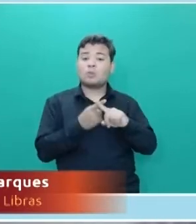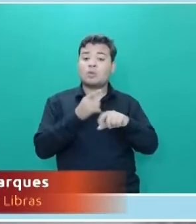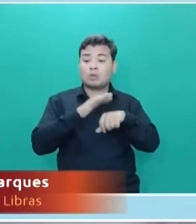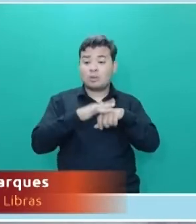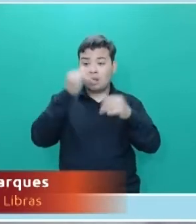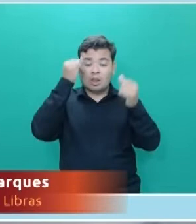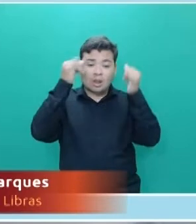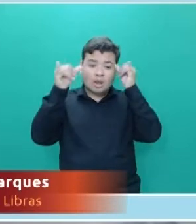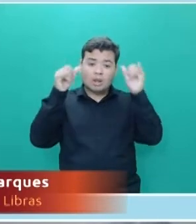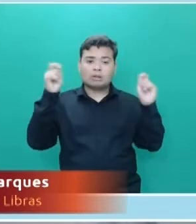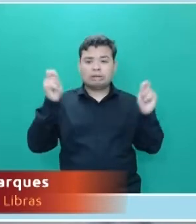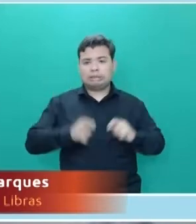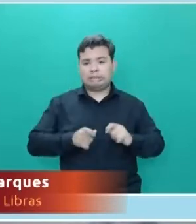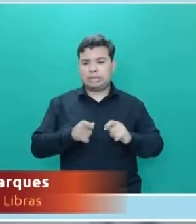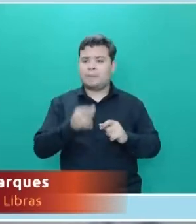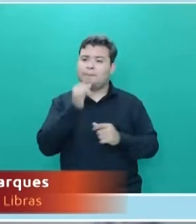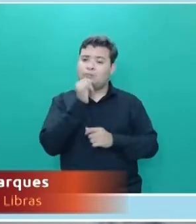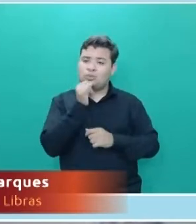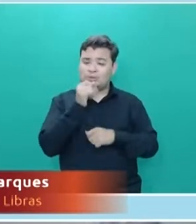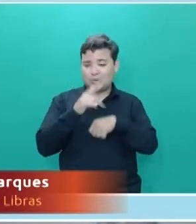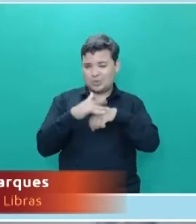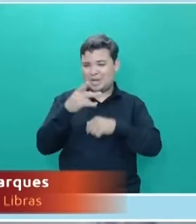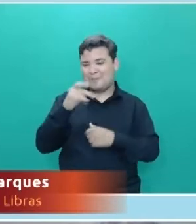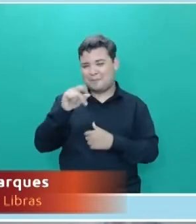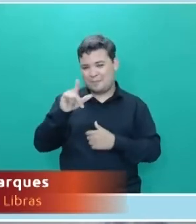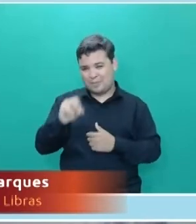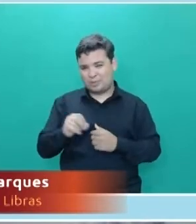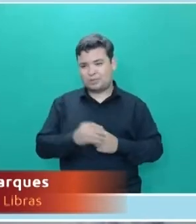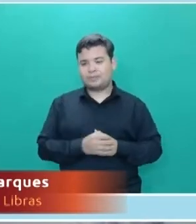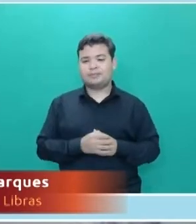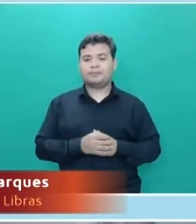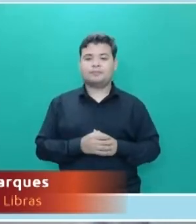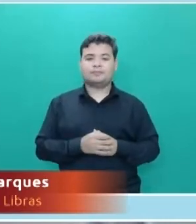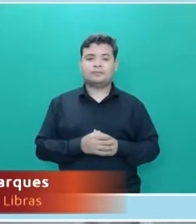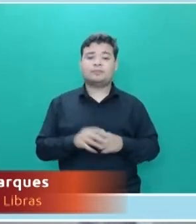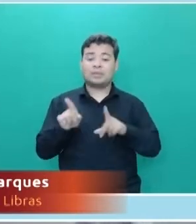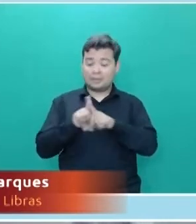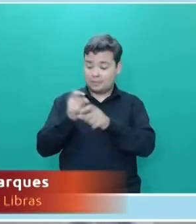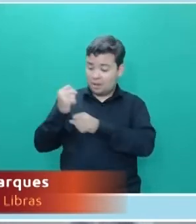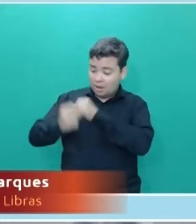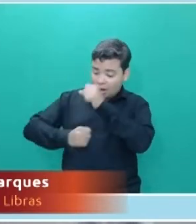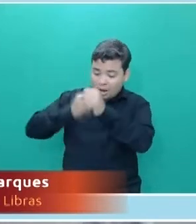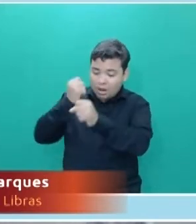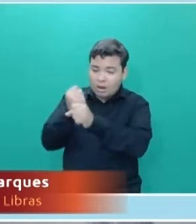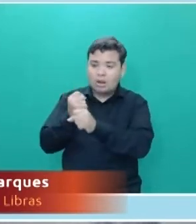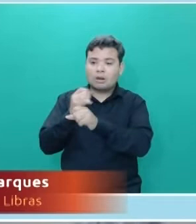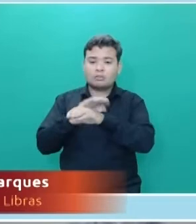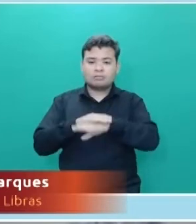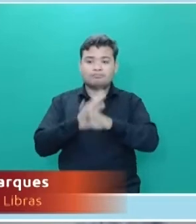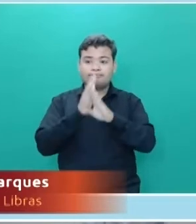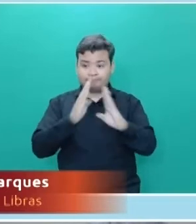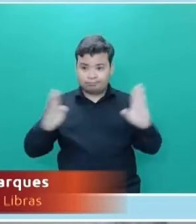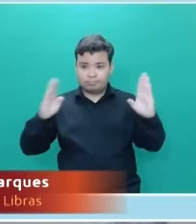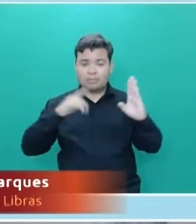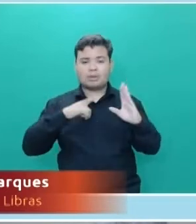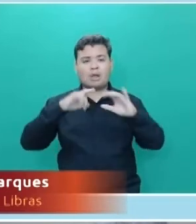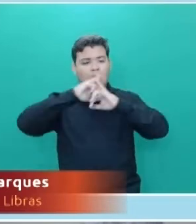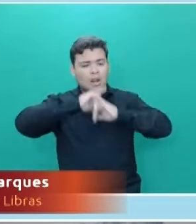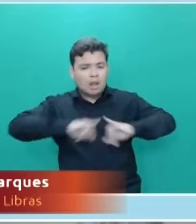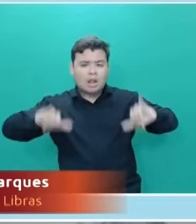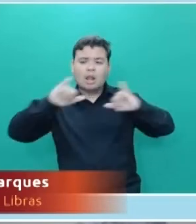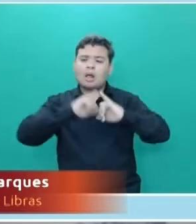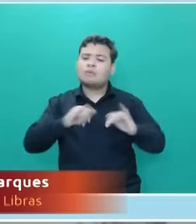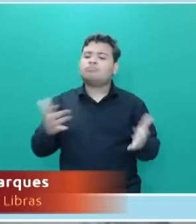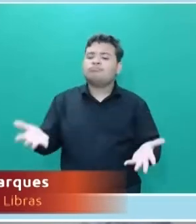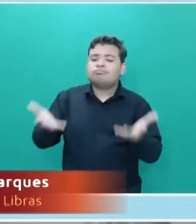elas a poliomielite. E sempre há, durante o ano, campanhas que incentivavam para